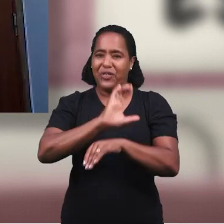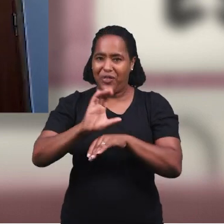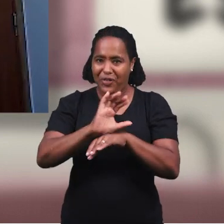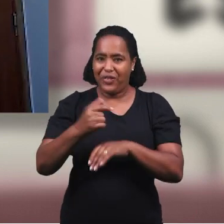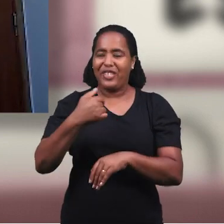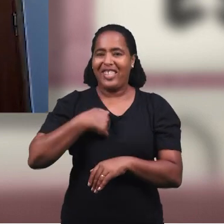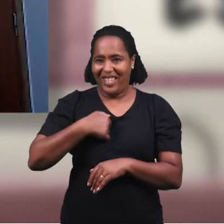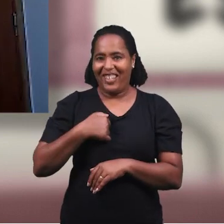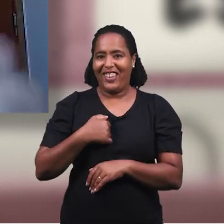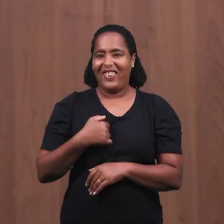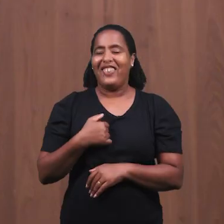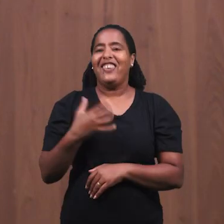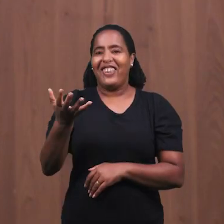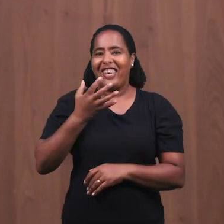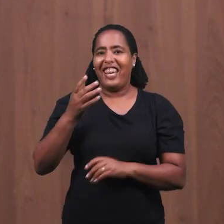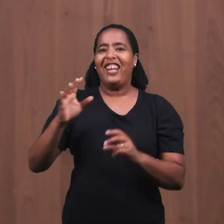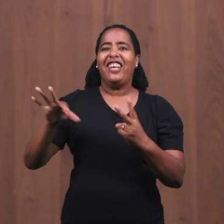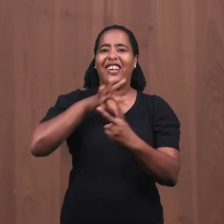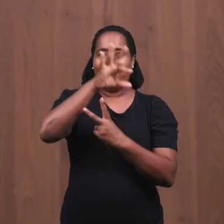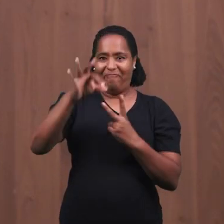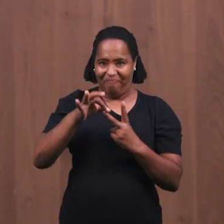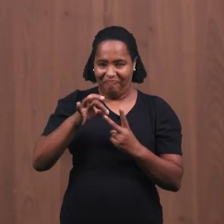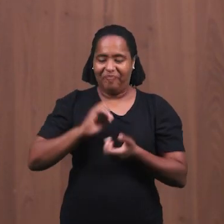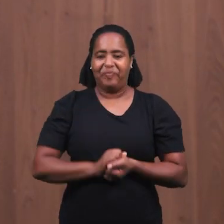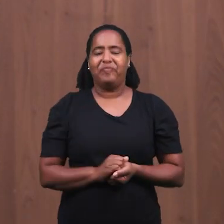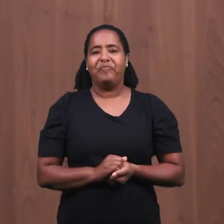queria no Instituto Federal. No livro de